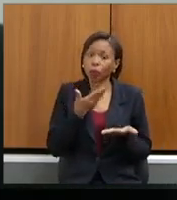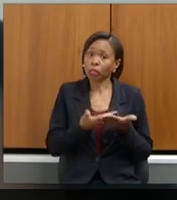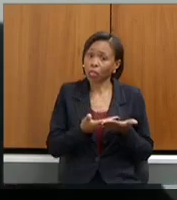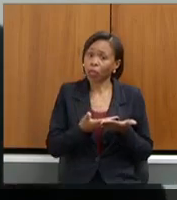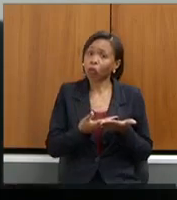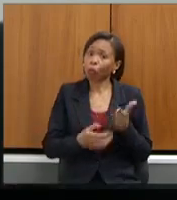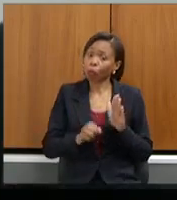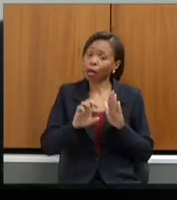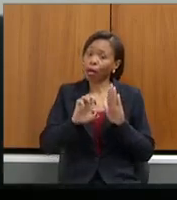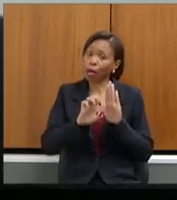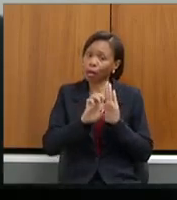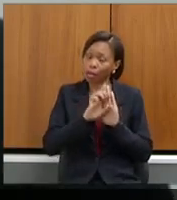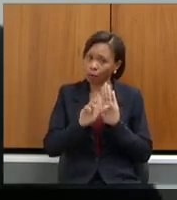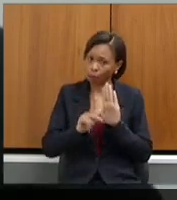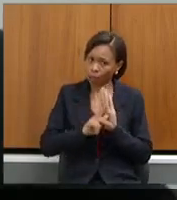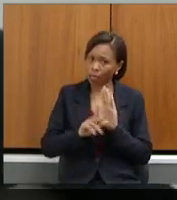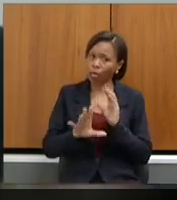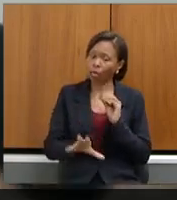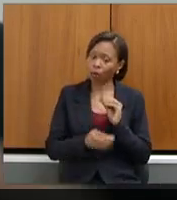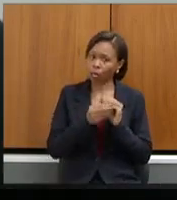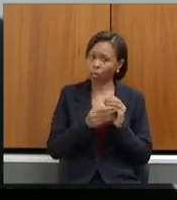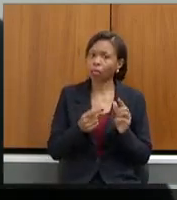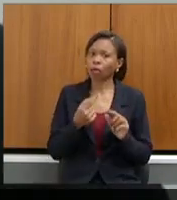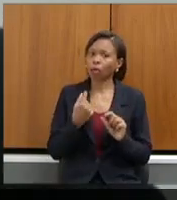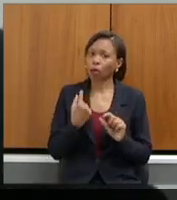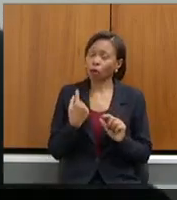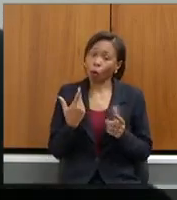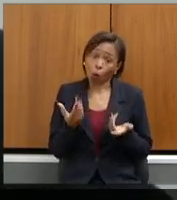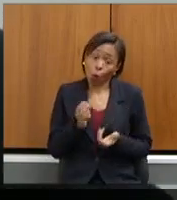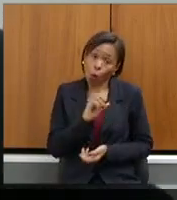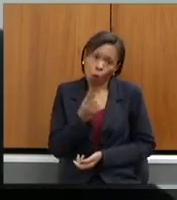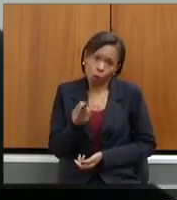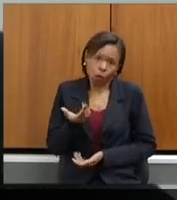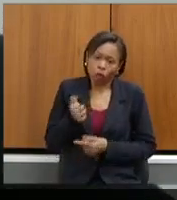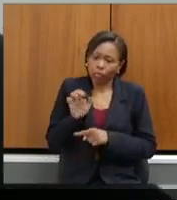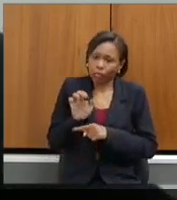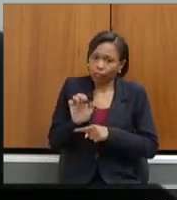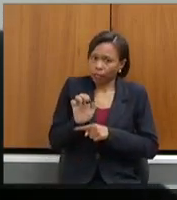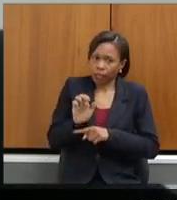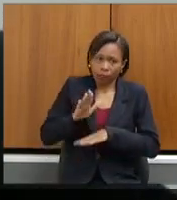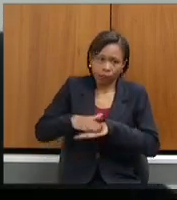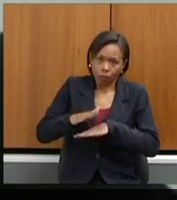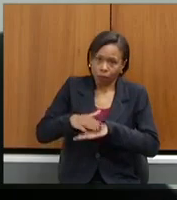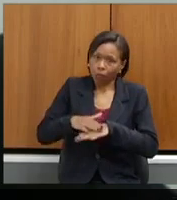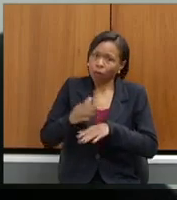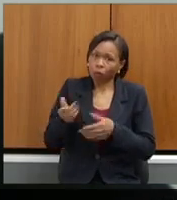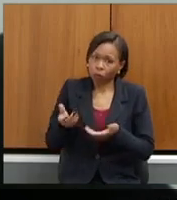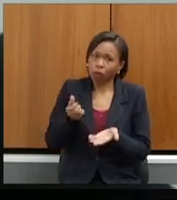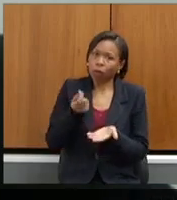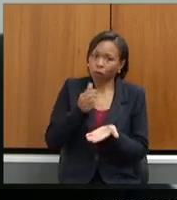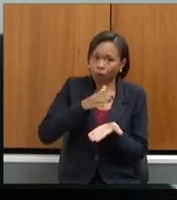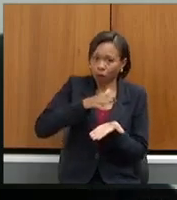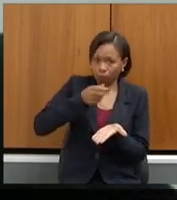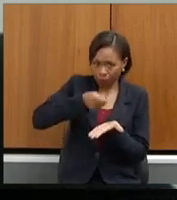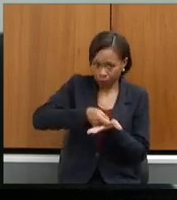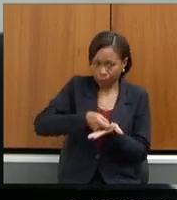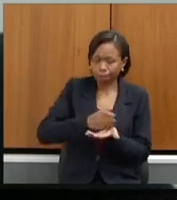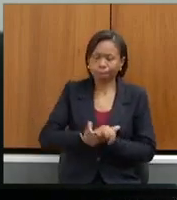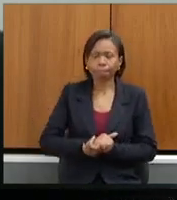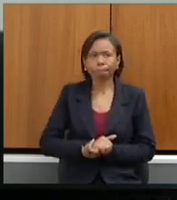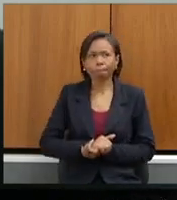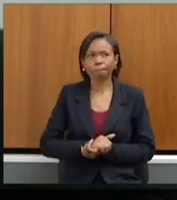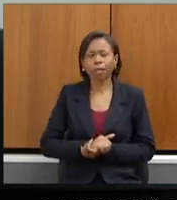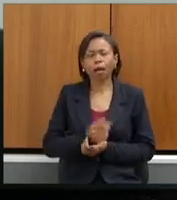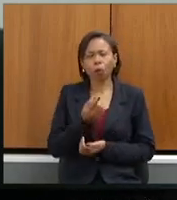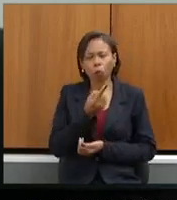né ou o próprio estado fazer sorteio o coisa louca né para rever por imediato e por fim o presidente Eu queria